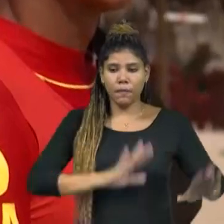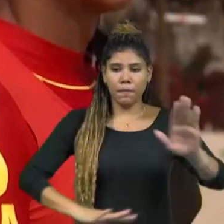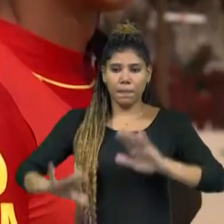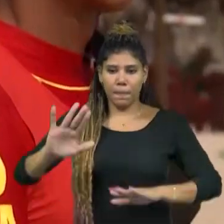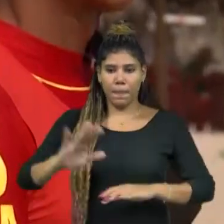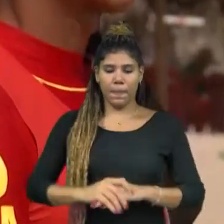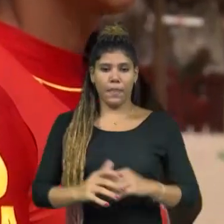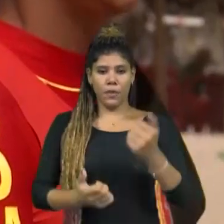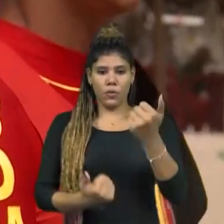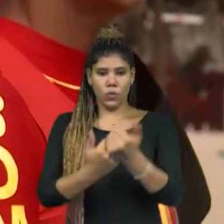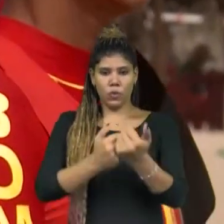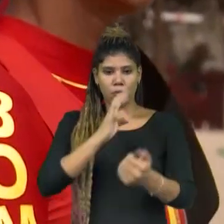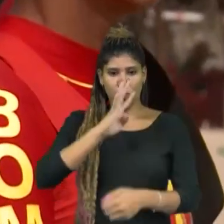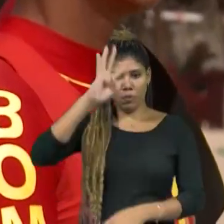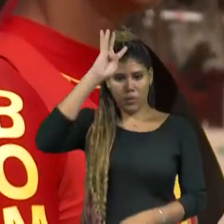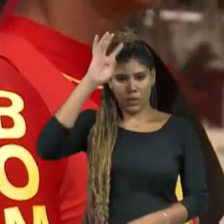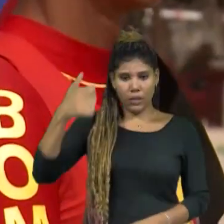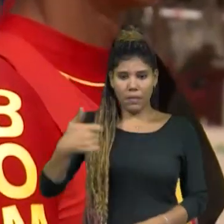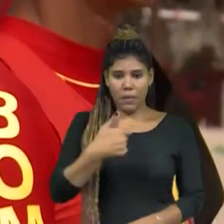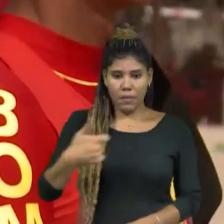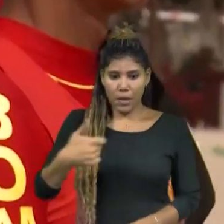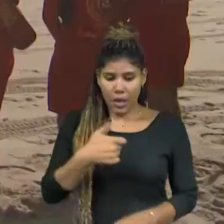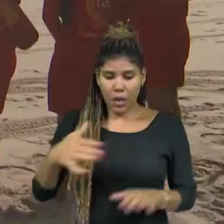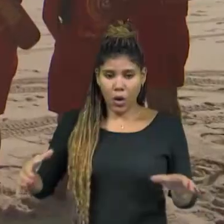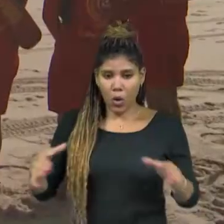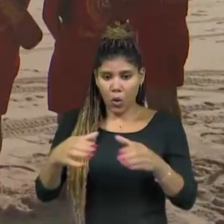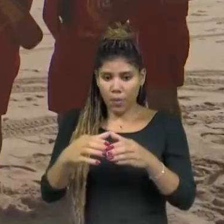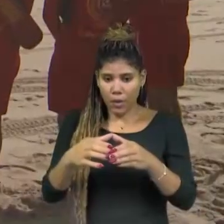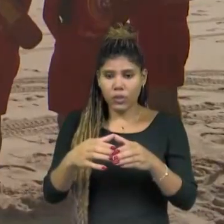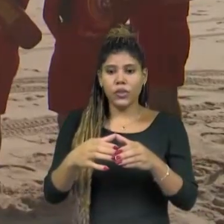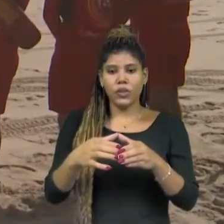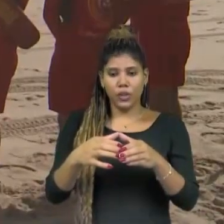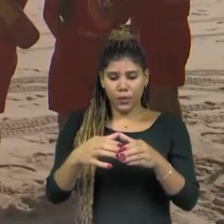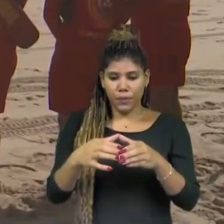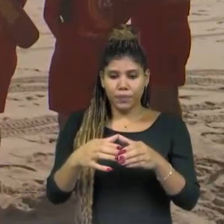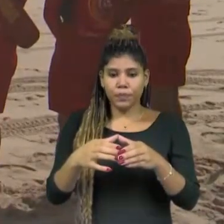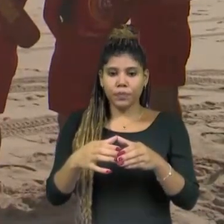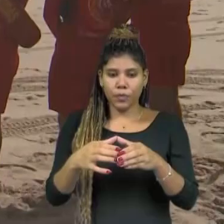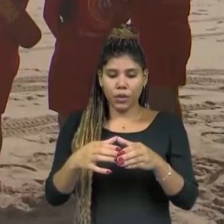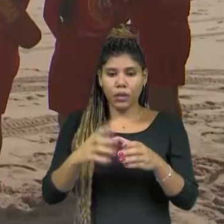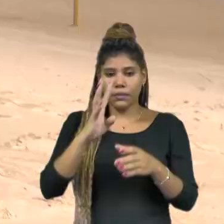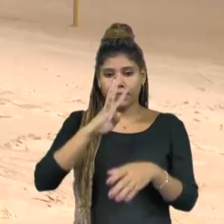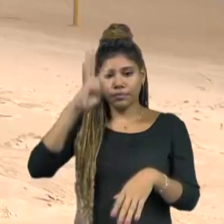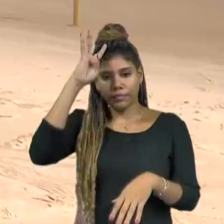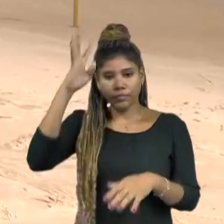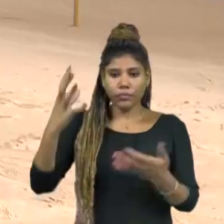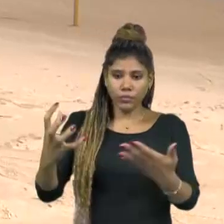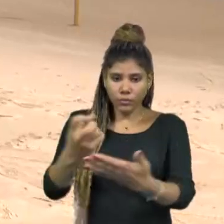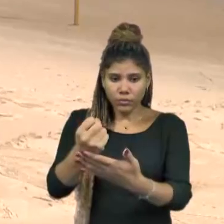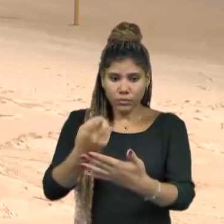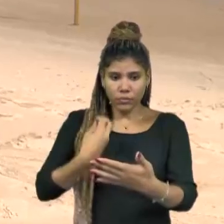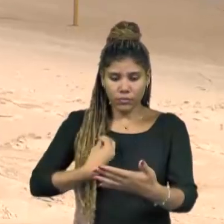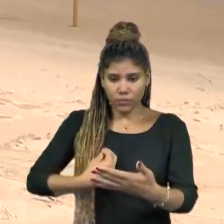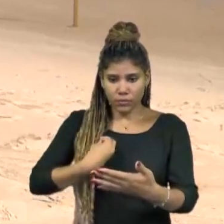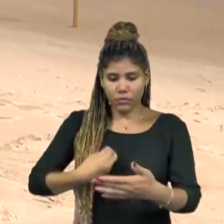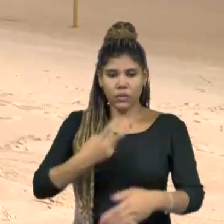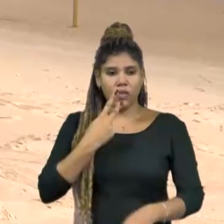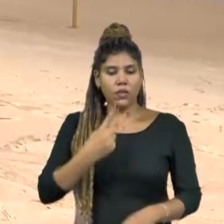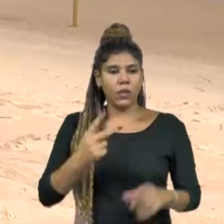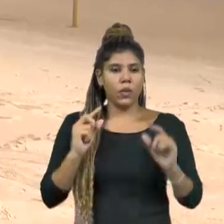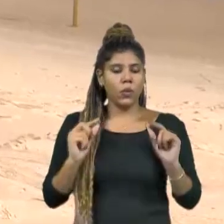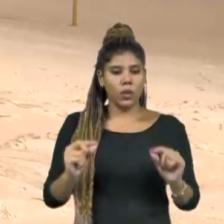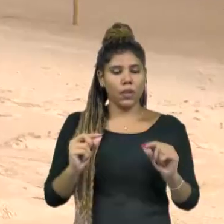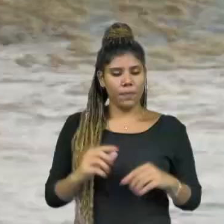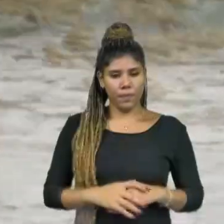subcomandante da 1ª Companhia Marítima do Batalhão de Busca e Salvamento da Praia do Futuro, Capitão Cabral, ressalta que todo